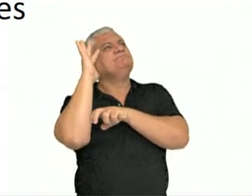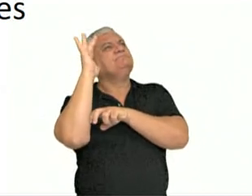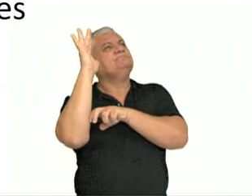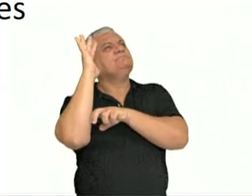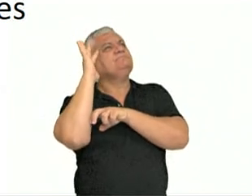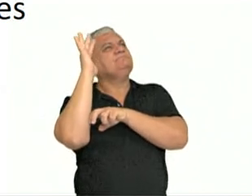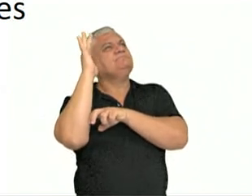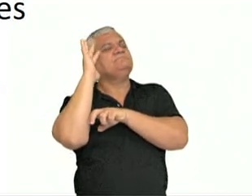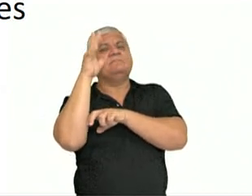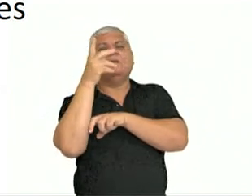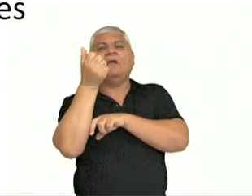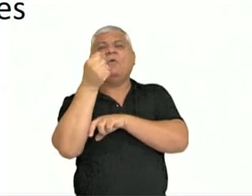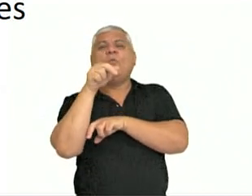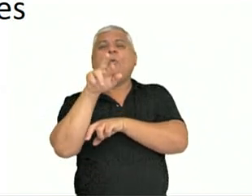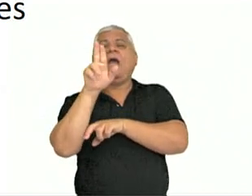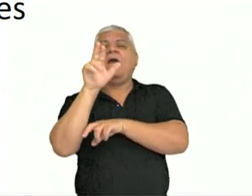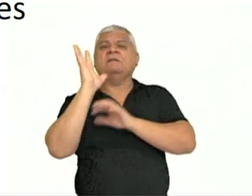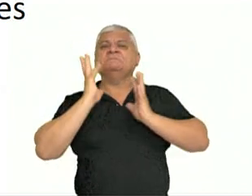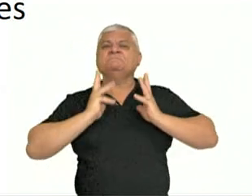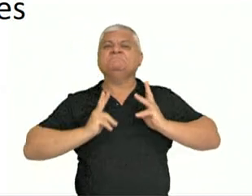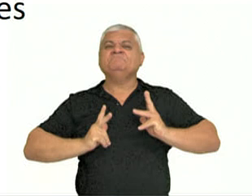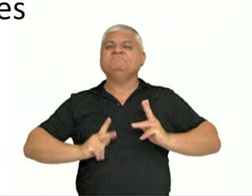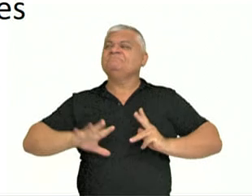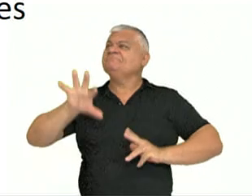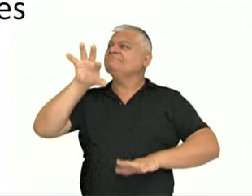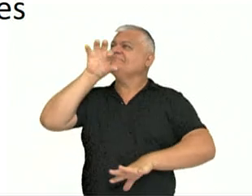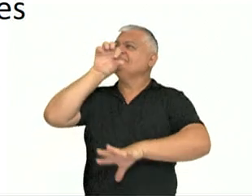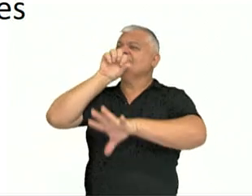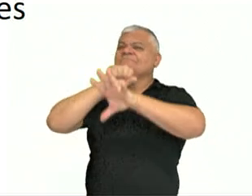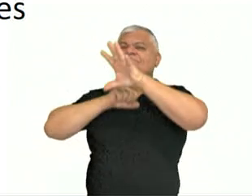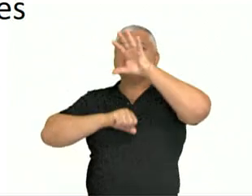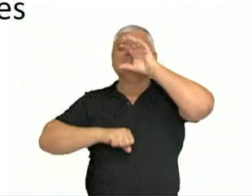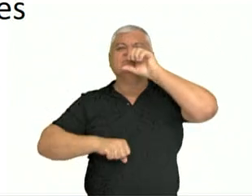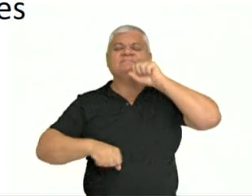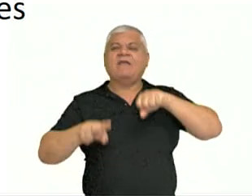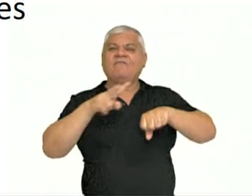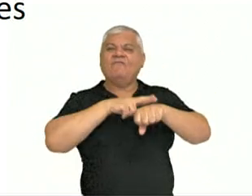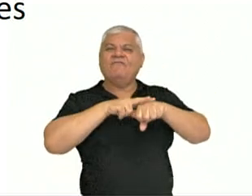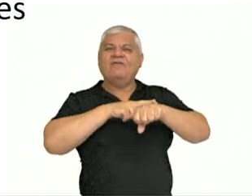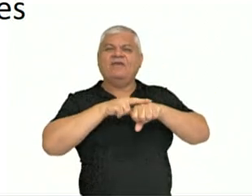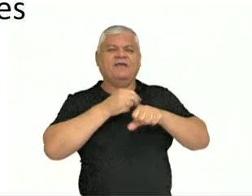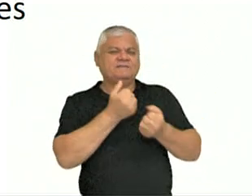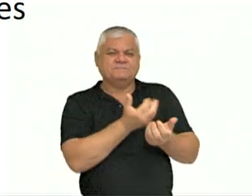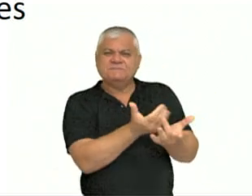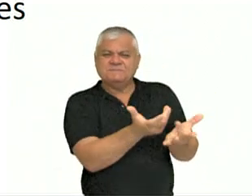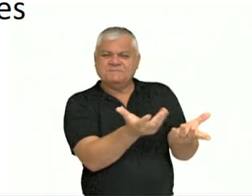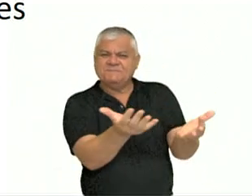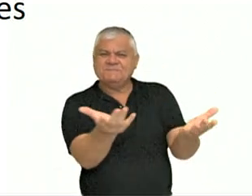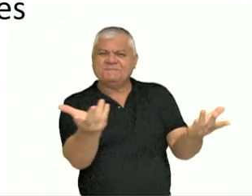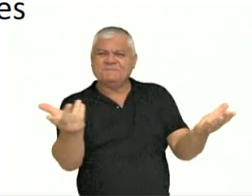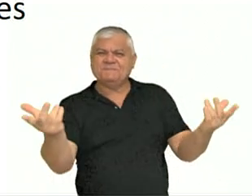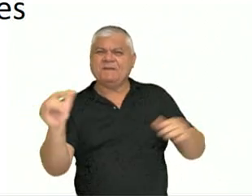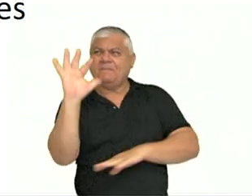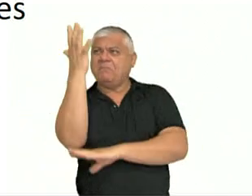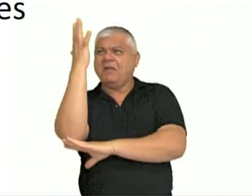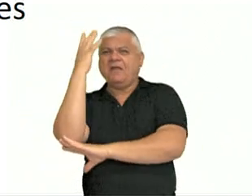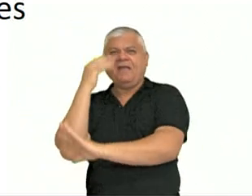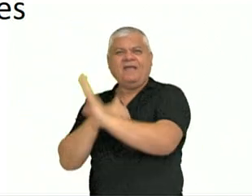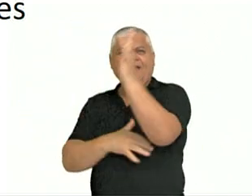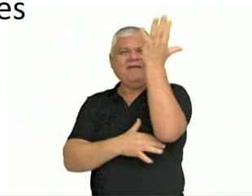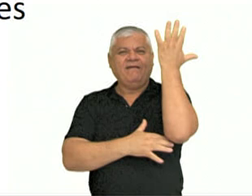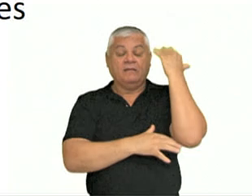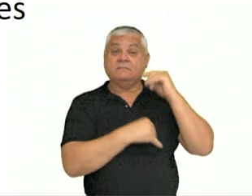imaginar, né, que o ar aqui é puro. Então, áreas verdes nas cidades, parques, áreas arborizadas